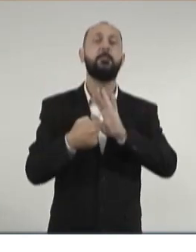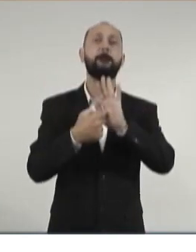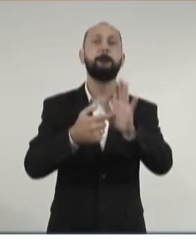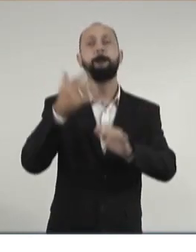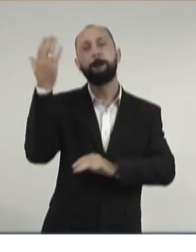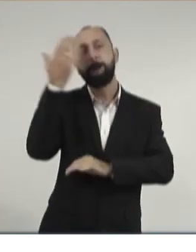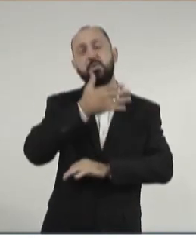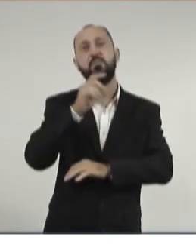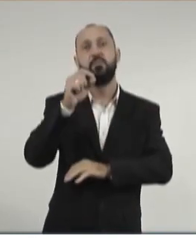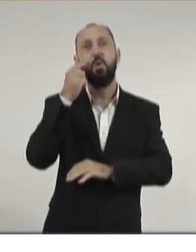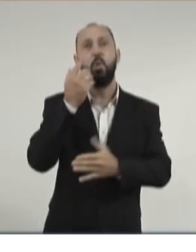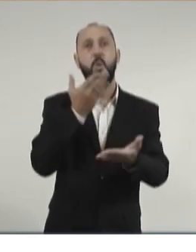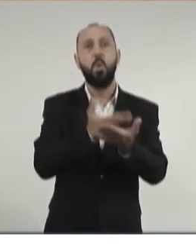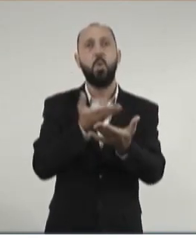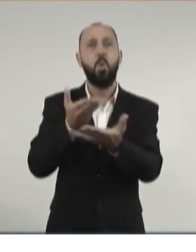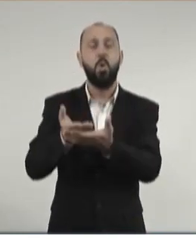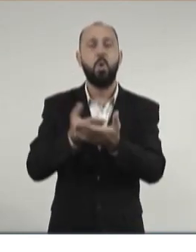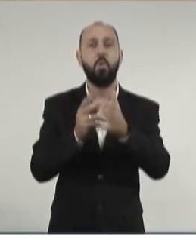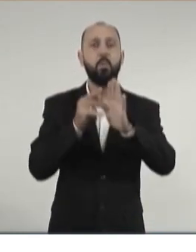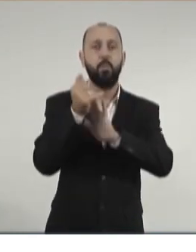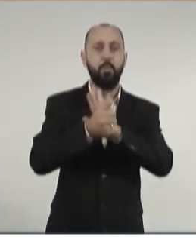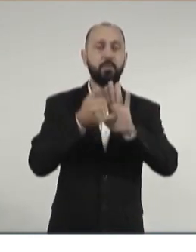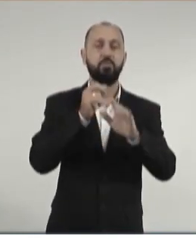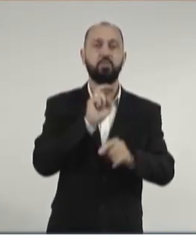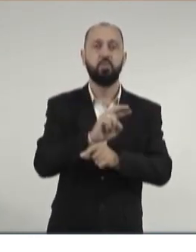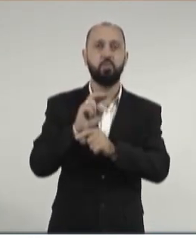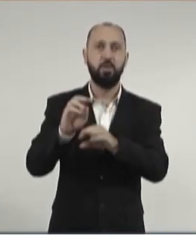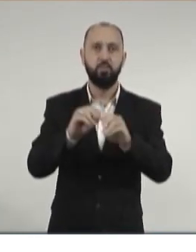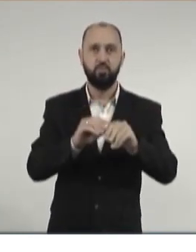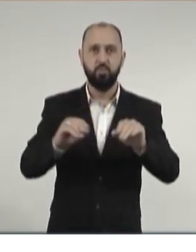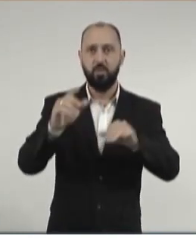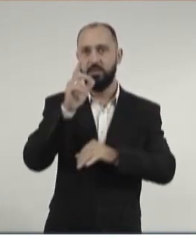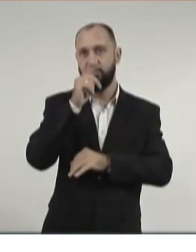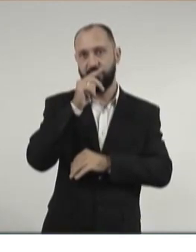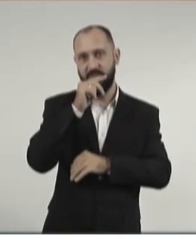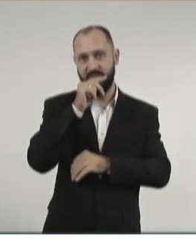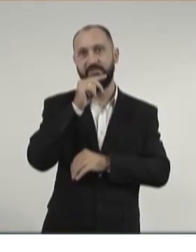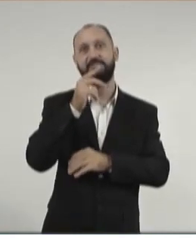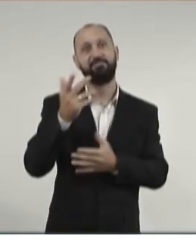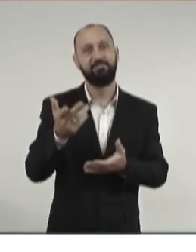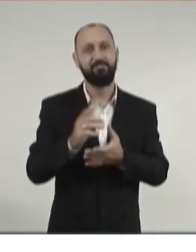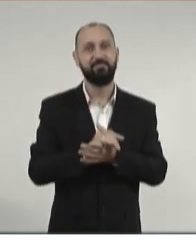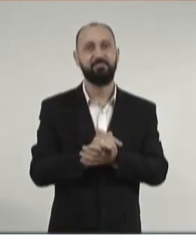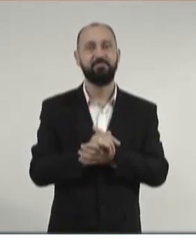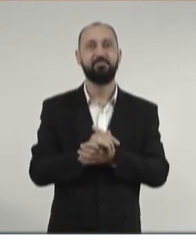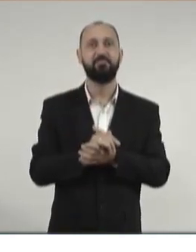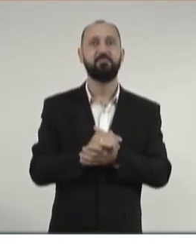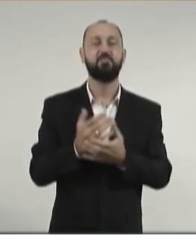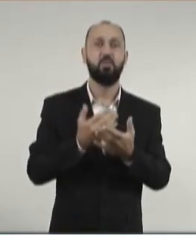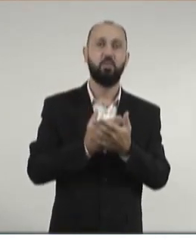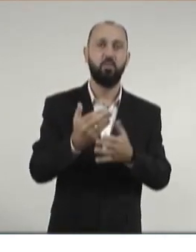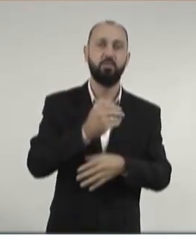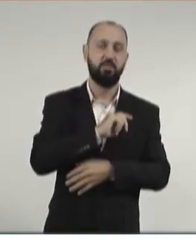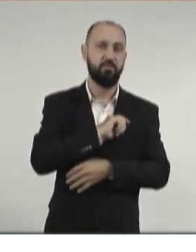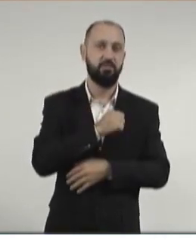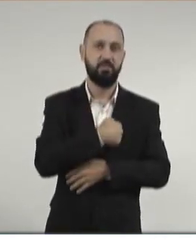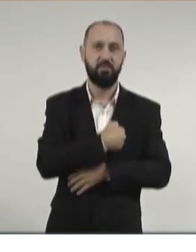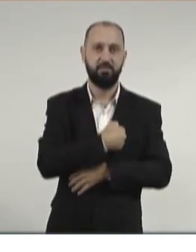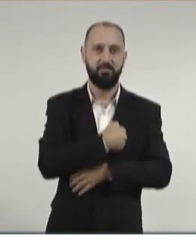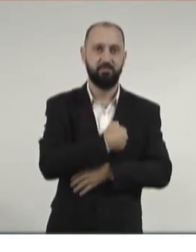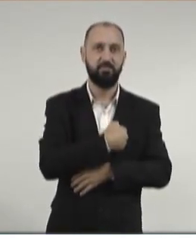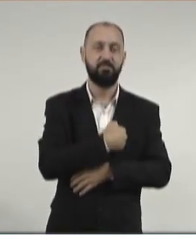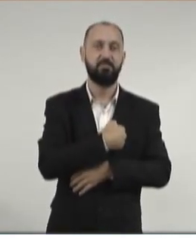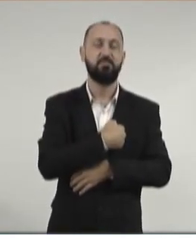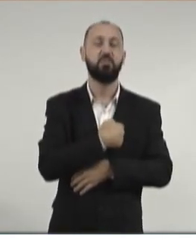apresentar um estudo, né, um projeto de conservação de solo e água. Então, nós iniciamos uma fiscalização, né,